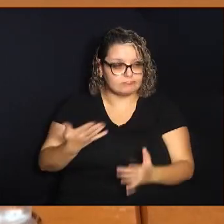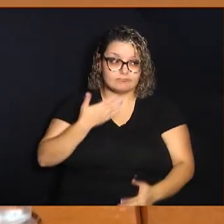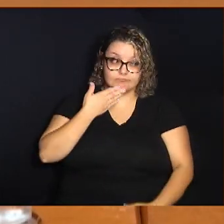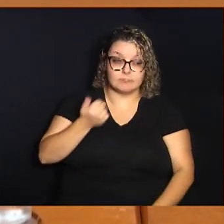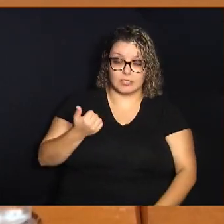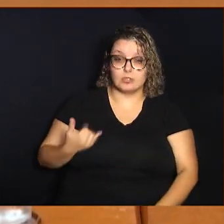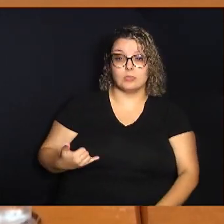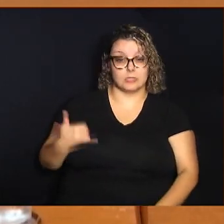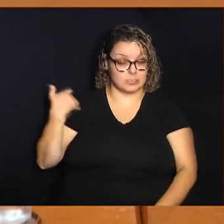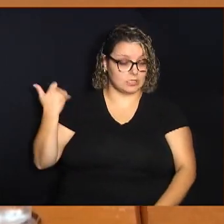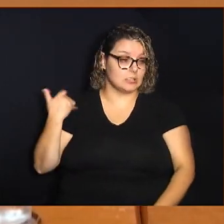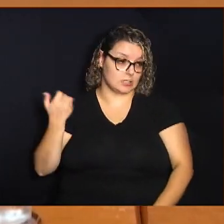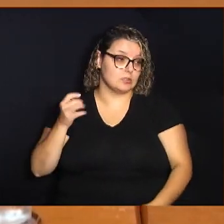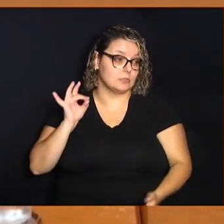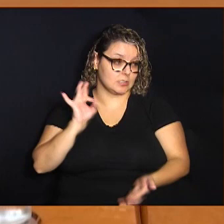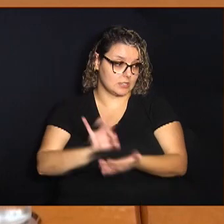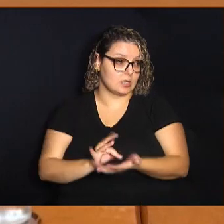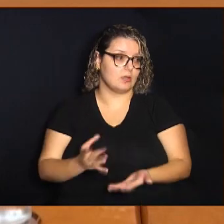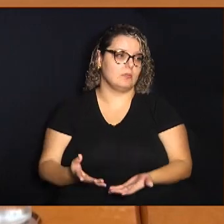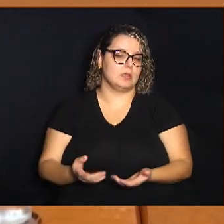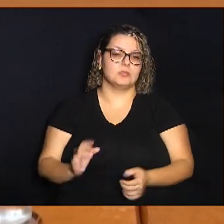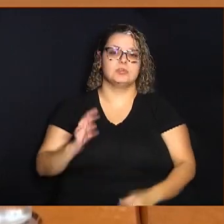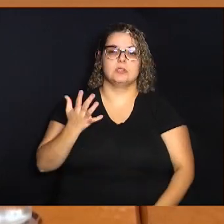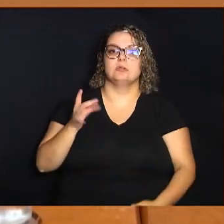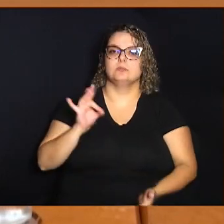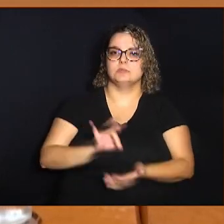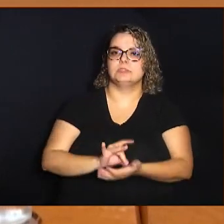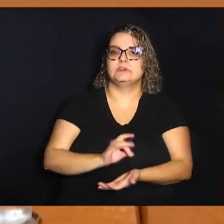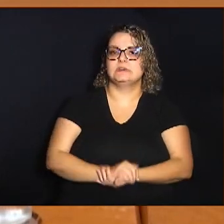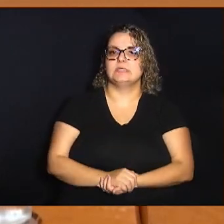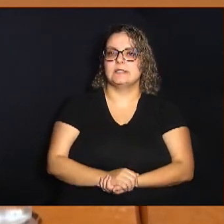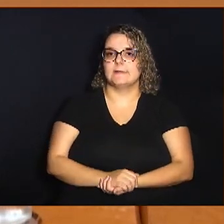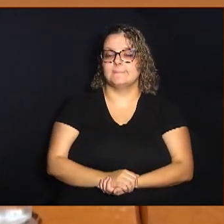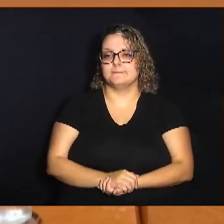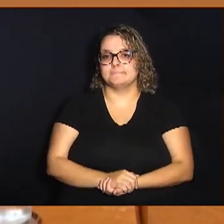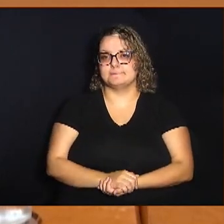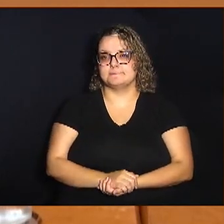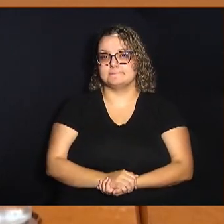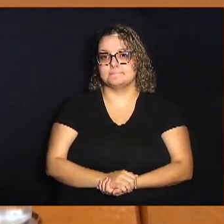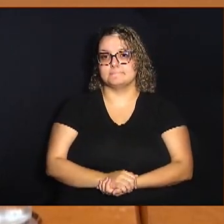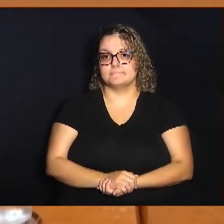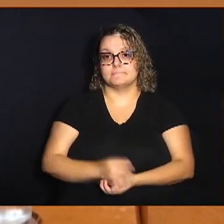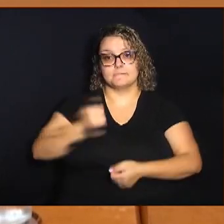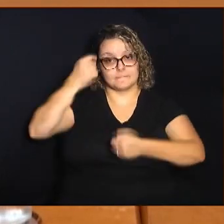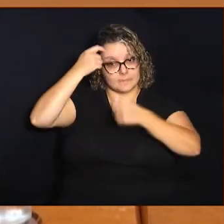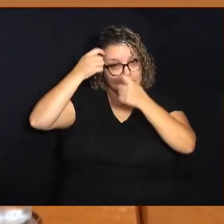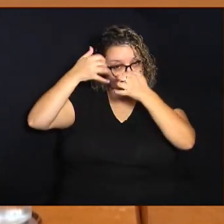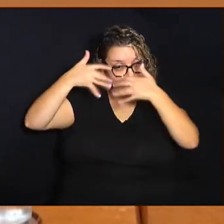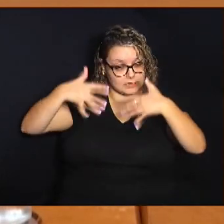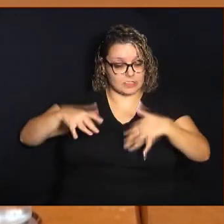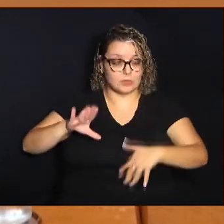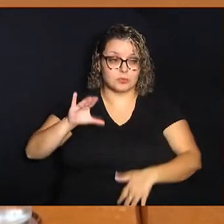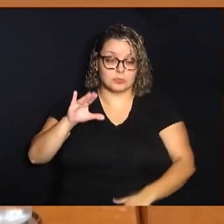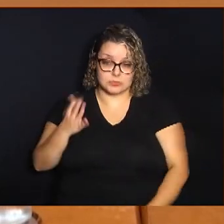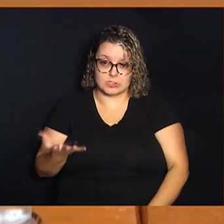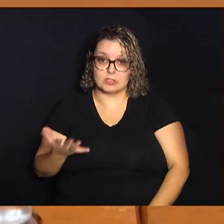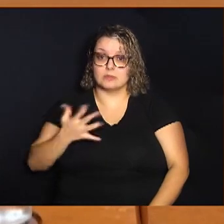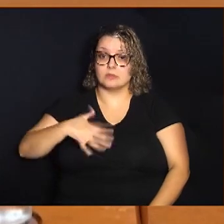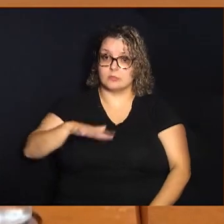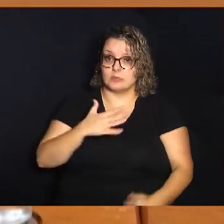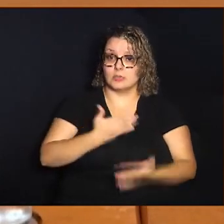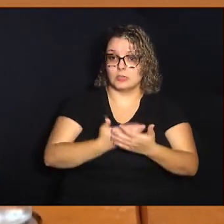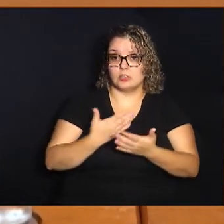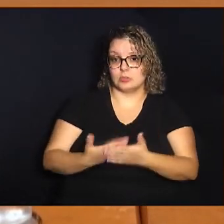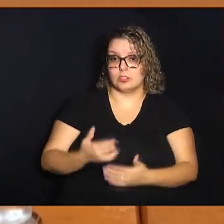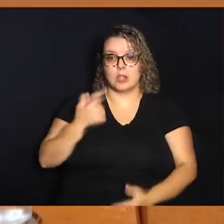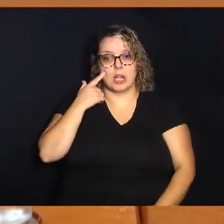para que ela seja realmente a melhor, né? A neurociência, que é um território de estudo meu,